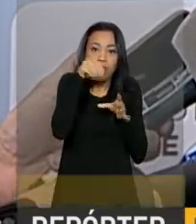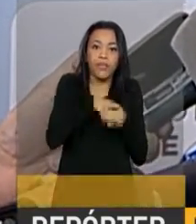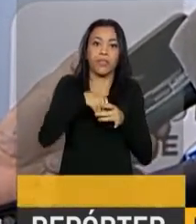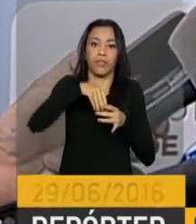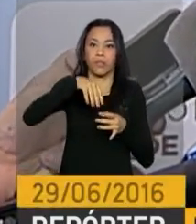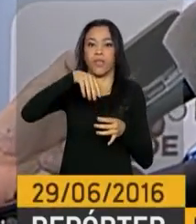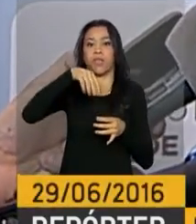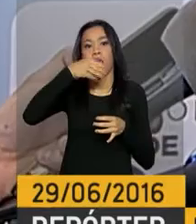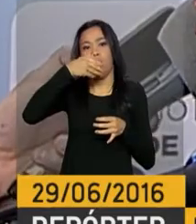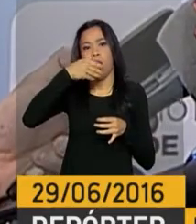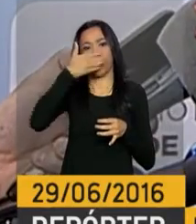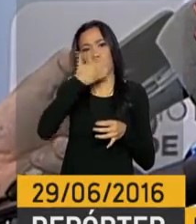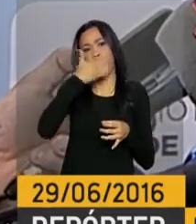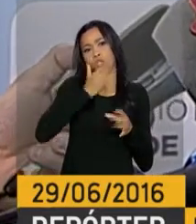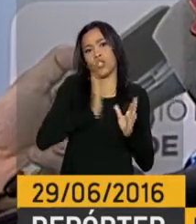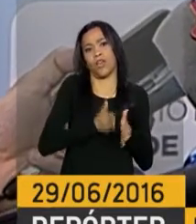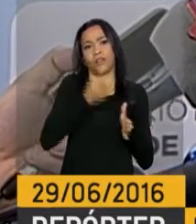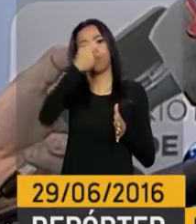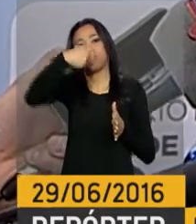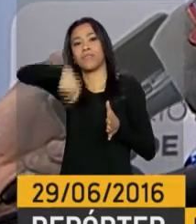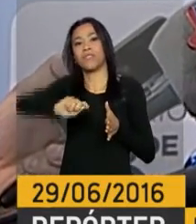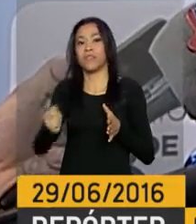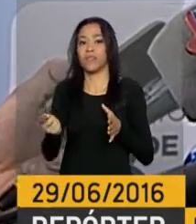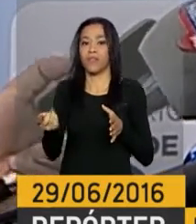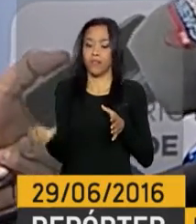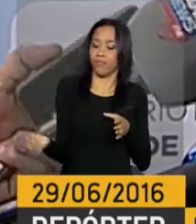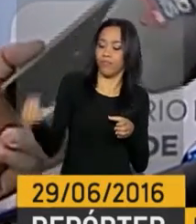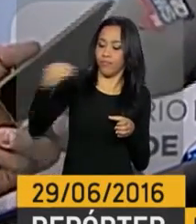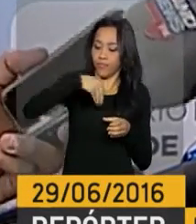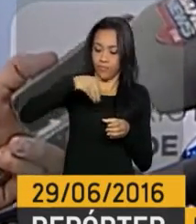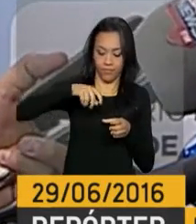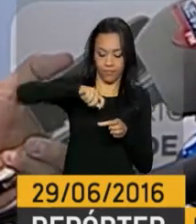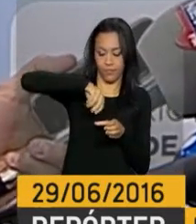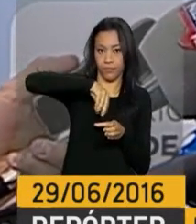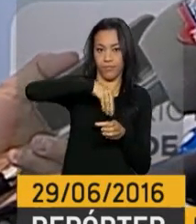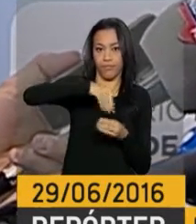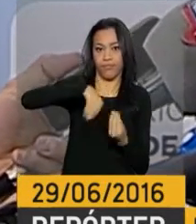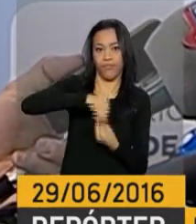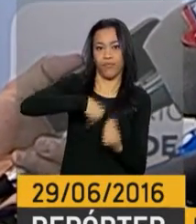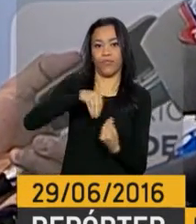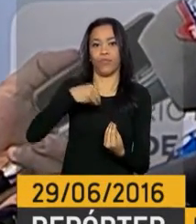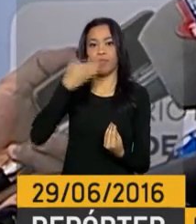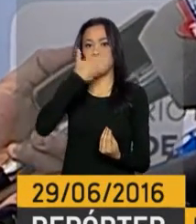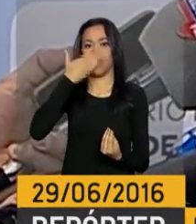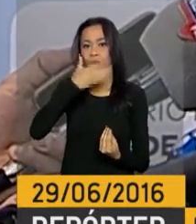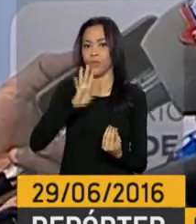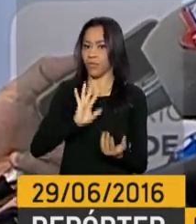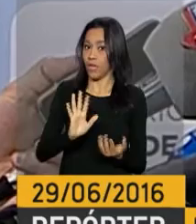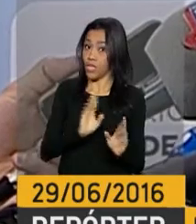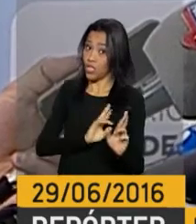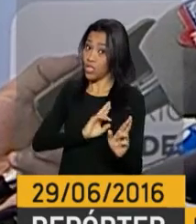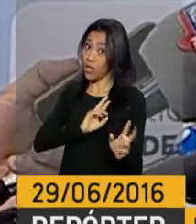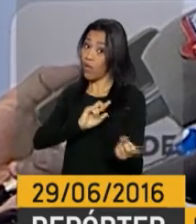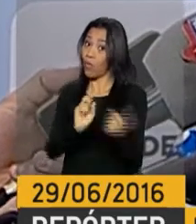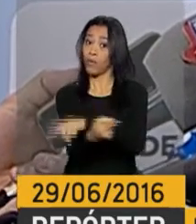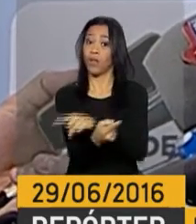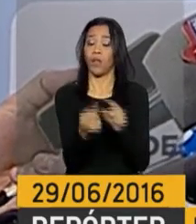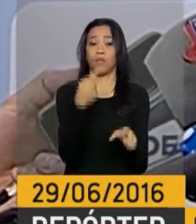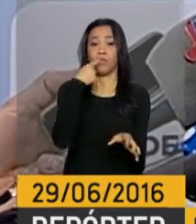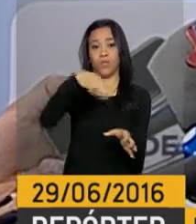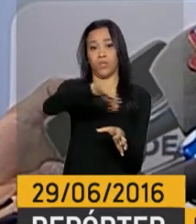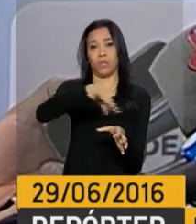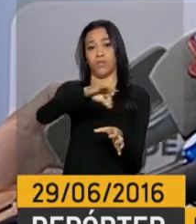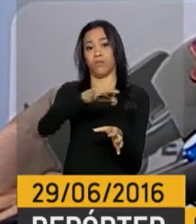próprio alimento. Então, é diferente do sal, o adicionado representa menos. Portanto, é um outro conceito